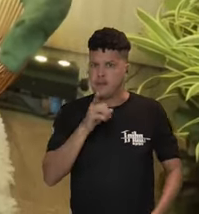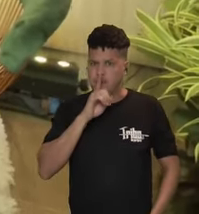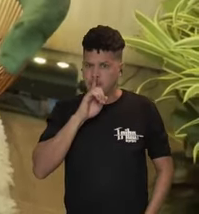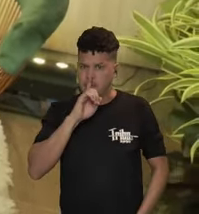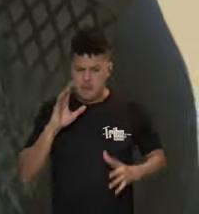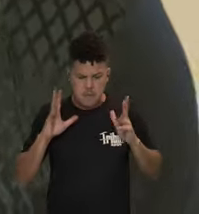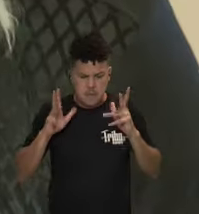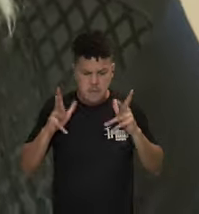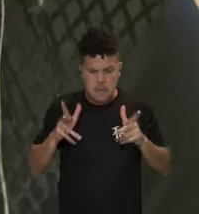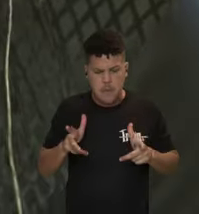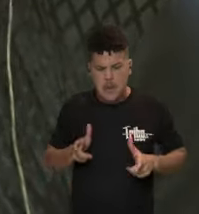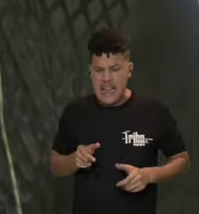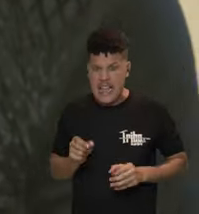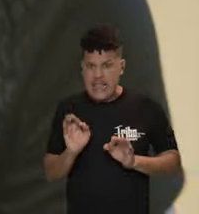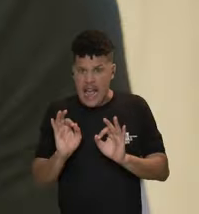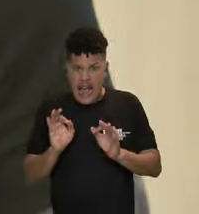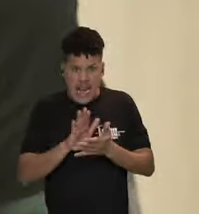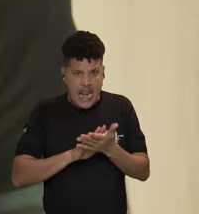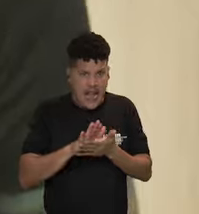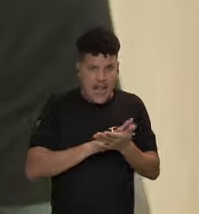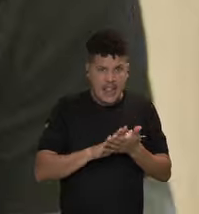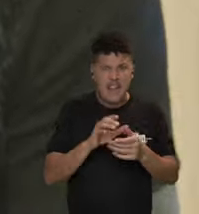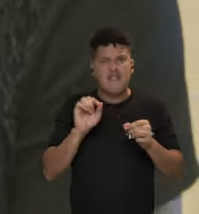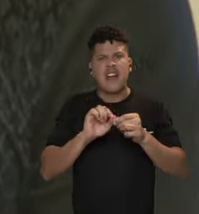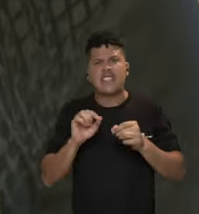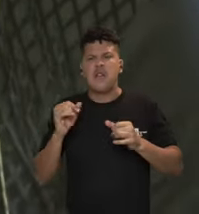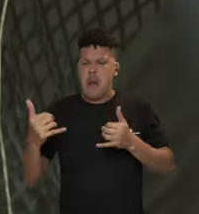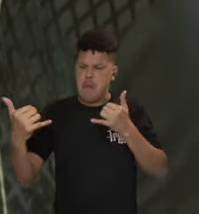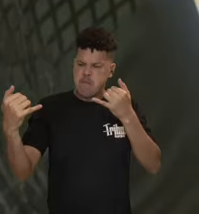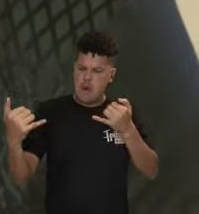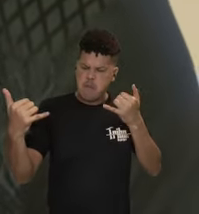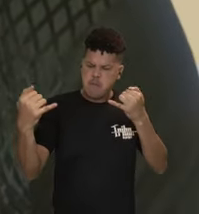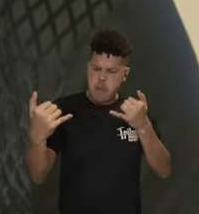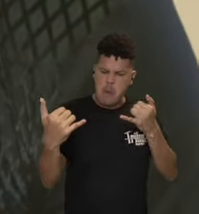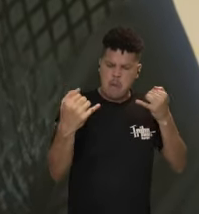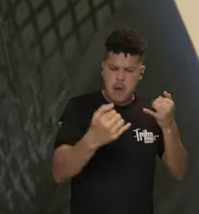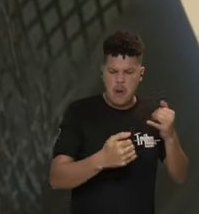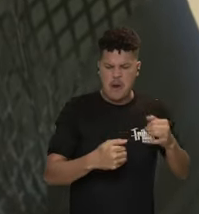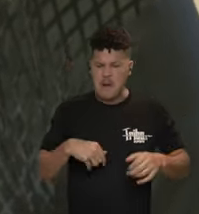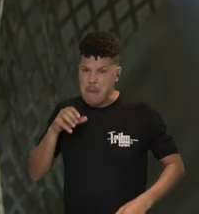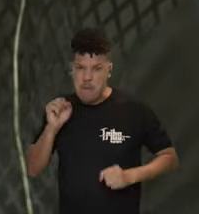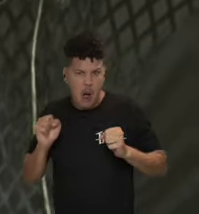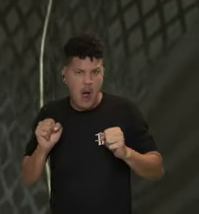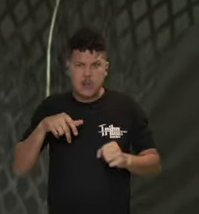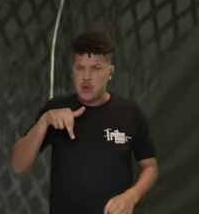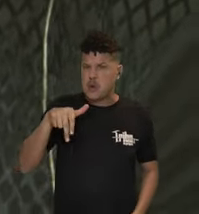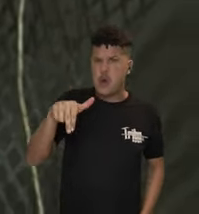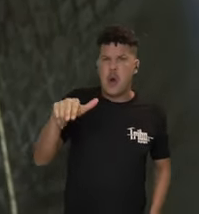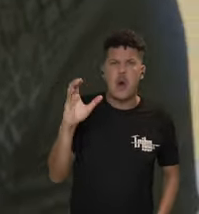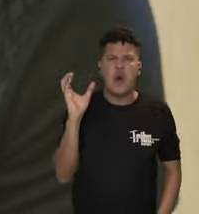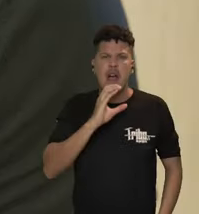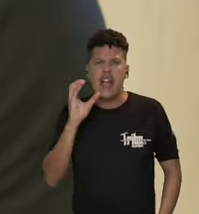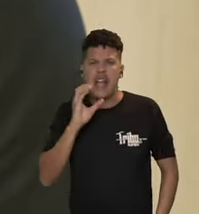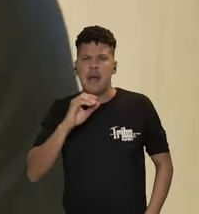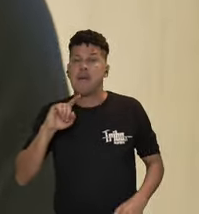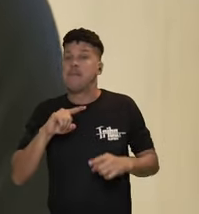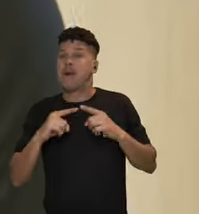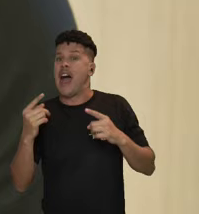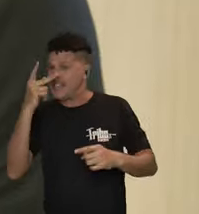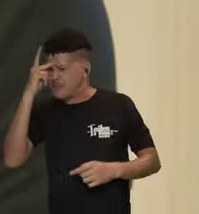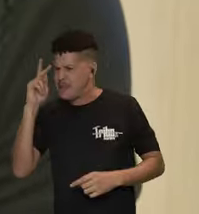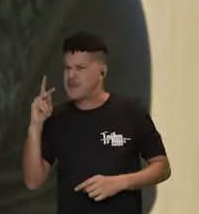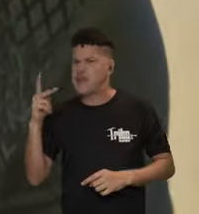não dá nada. Fazer o quê? Se apertar o pereguerê, pode correr, mas os malucos vai dizer. No mundão